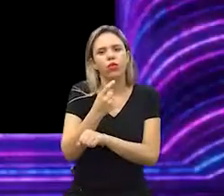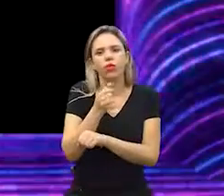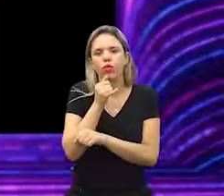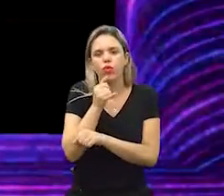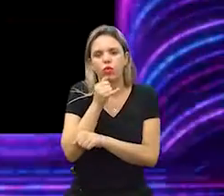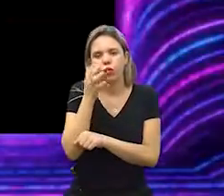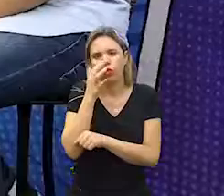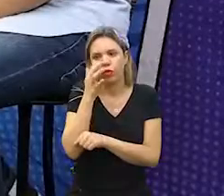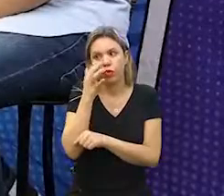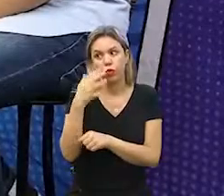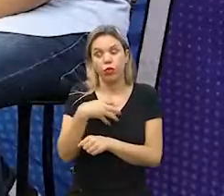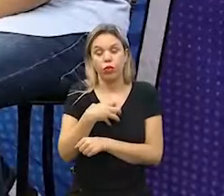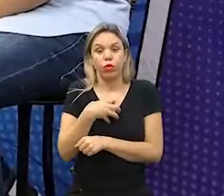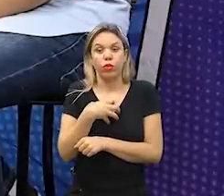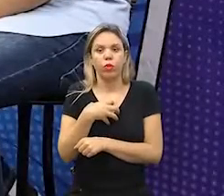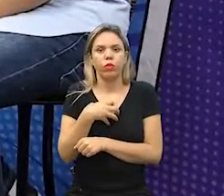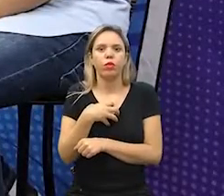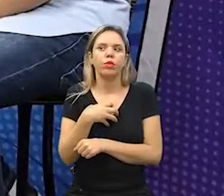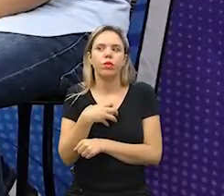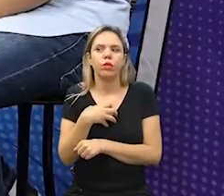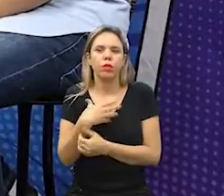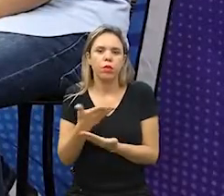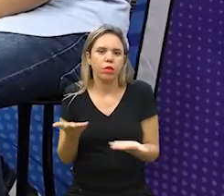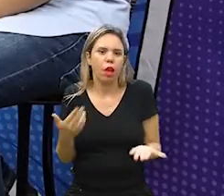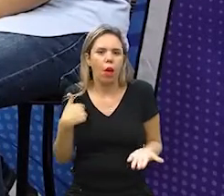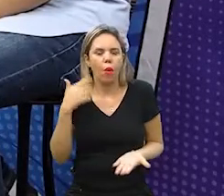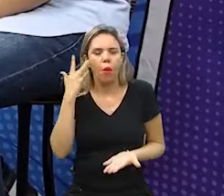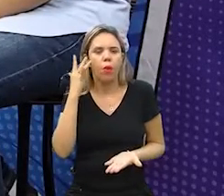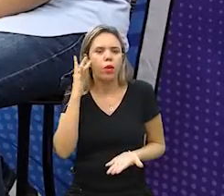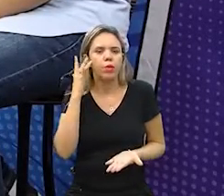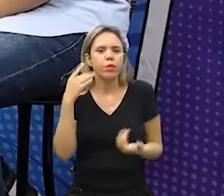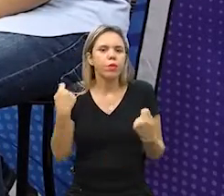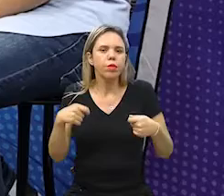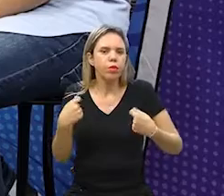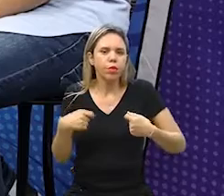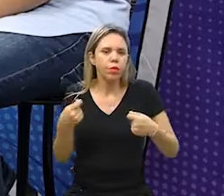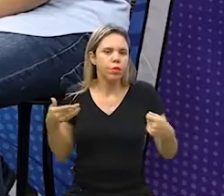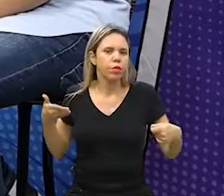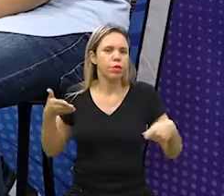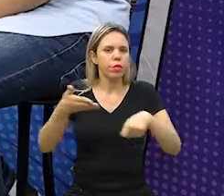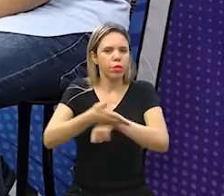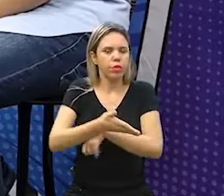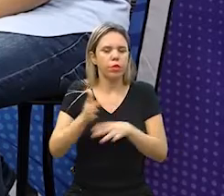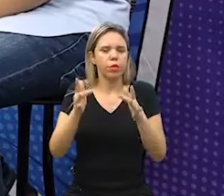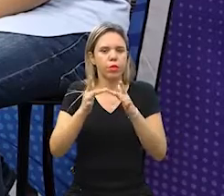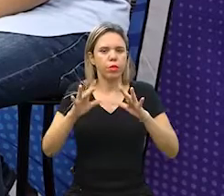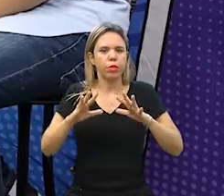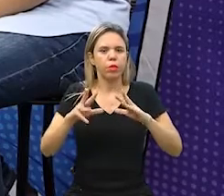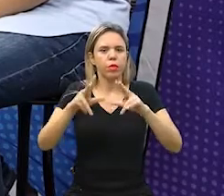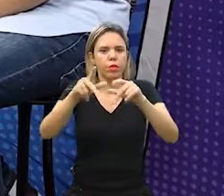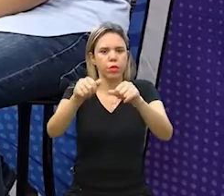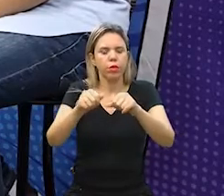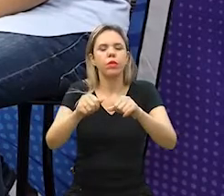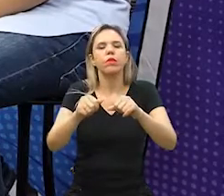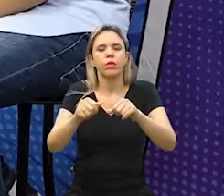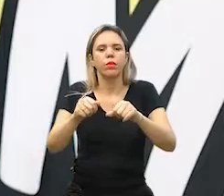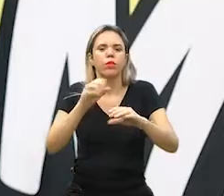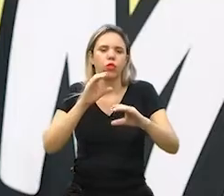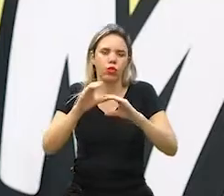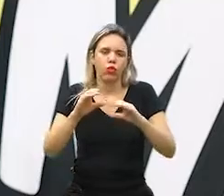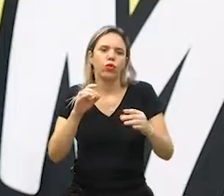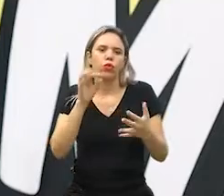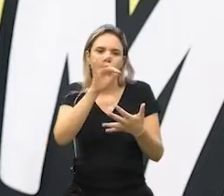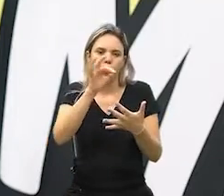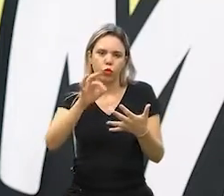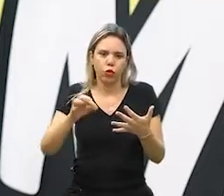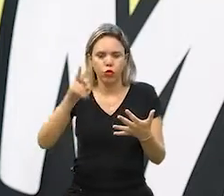tão, assim, impactada por eles, que eu achei que ele precisava entrar para conectar todos os pontos da história.